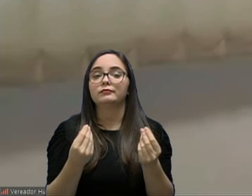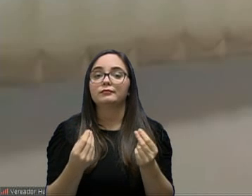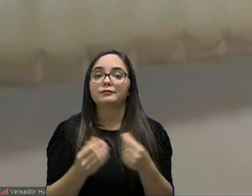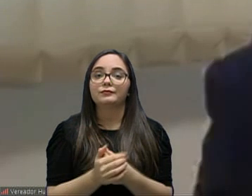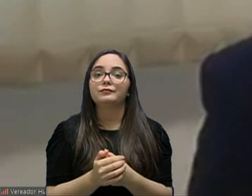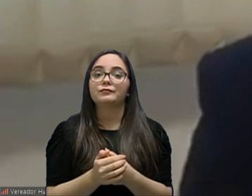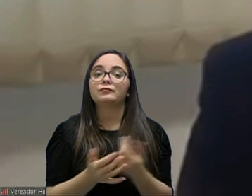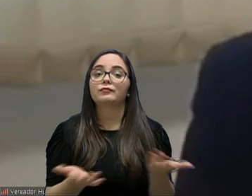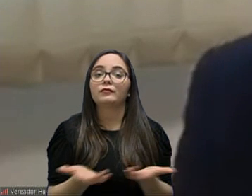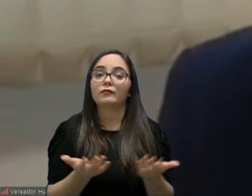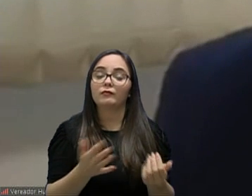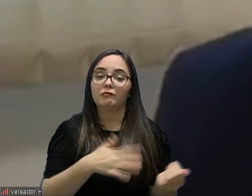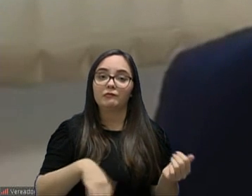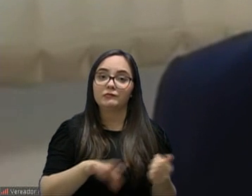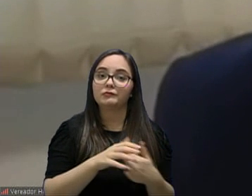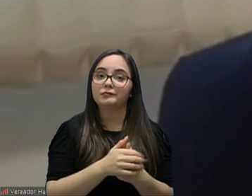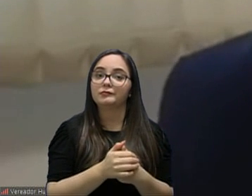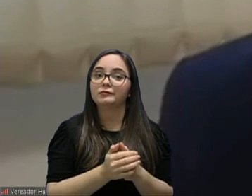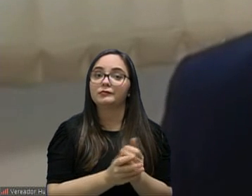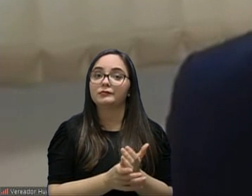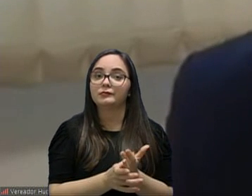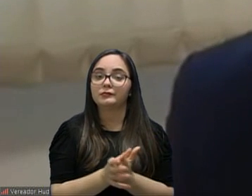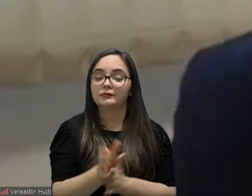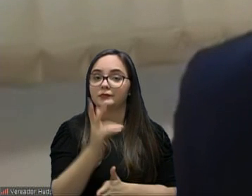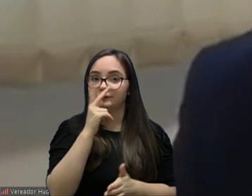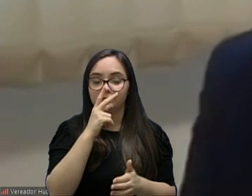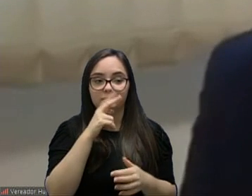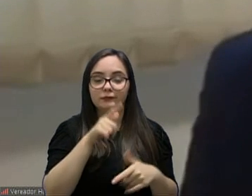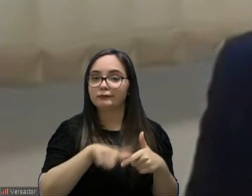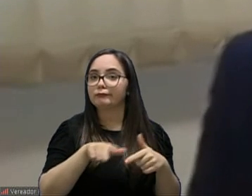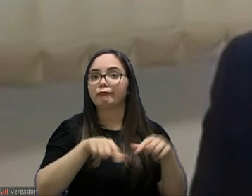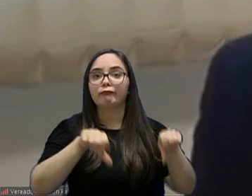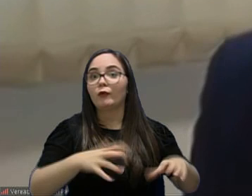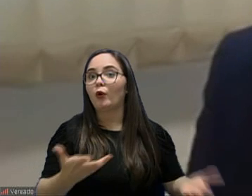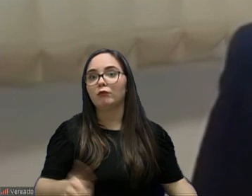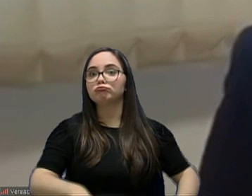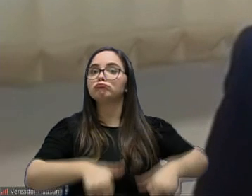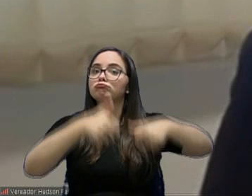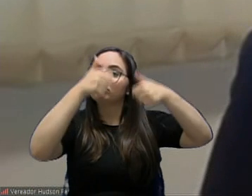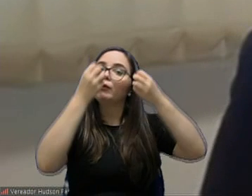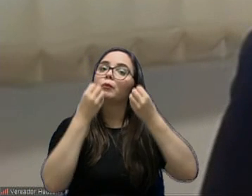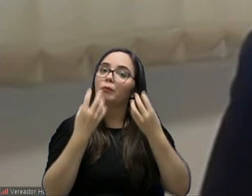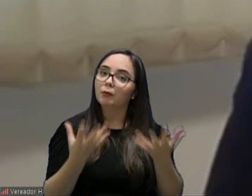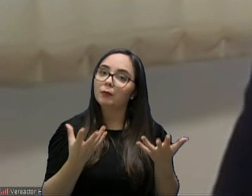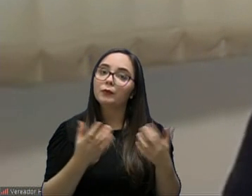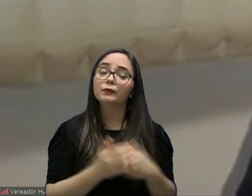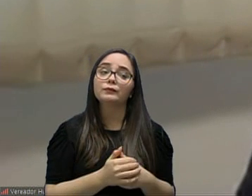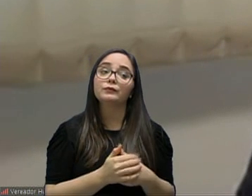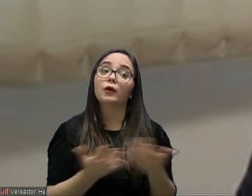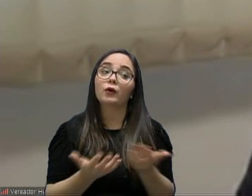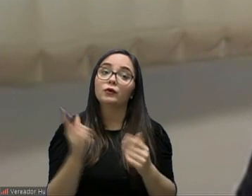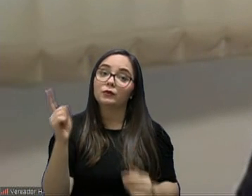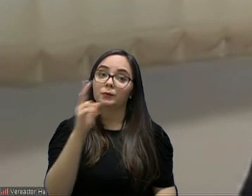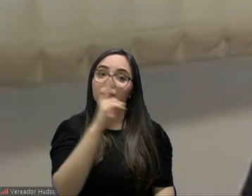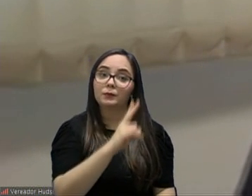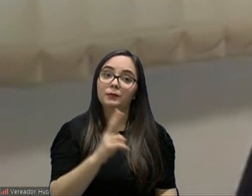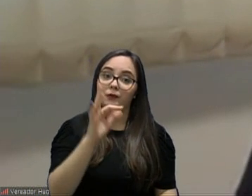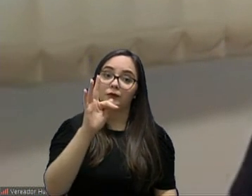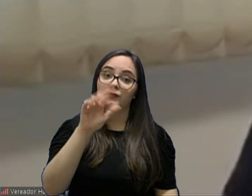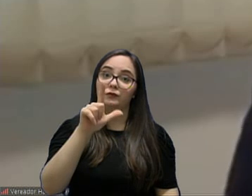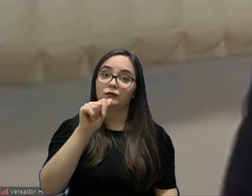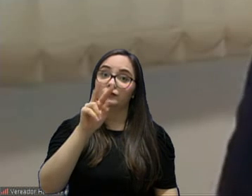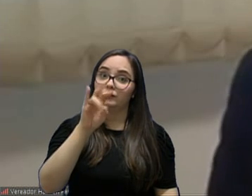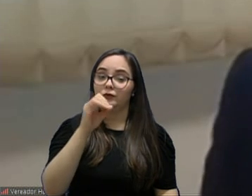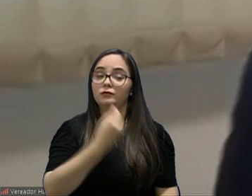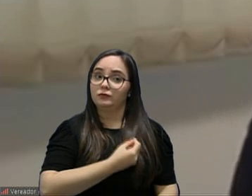hoje tá realmente ressurgiu das cinzas, só que hoje é o Padre Flávio que está lá, só que o Padre Flávio não é